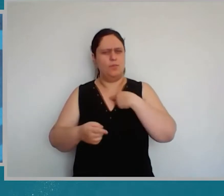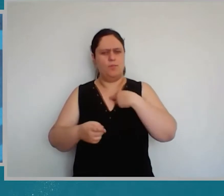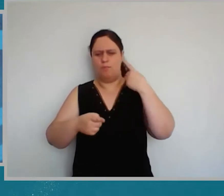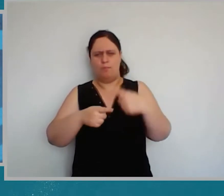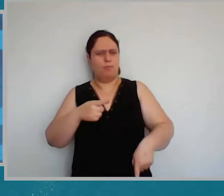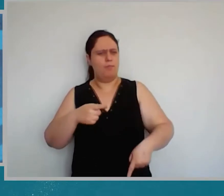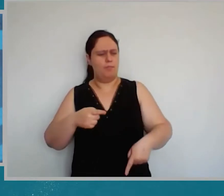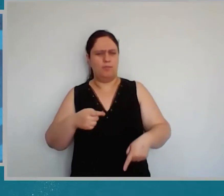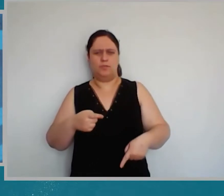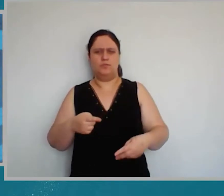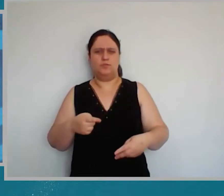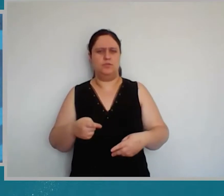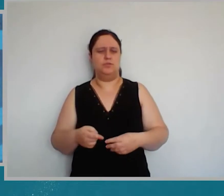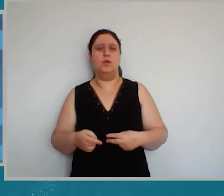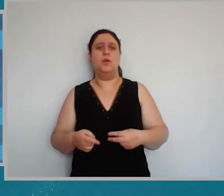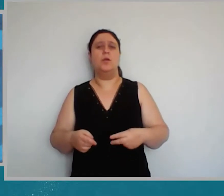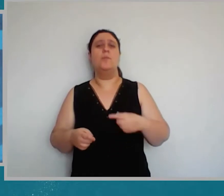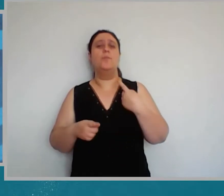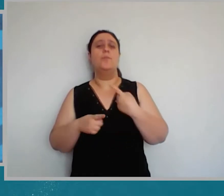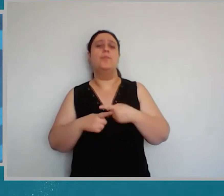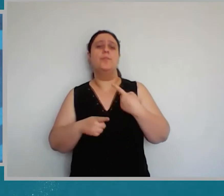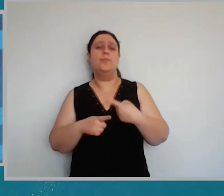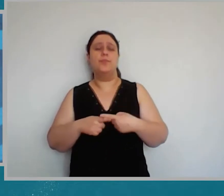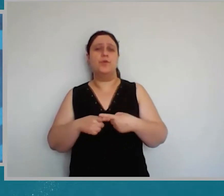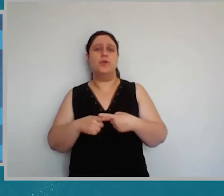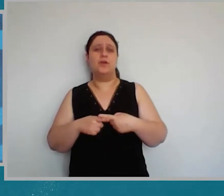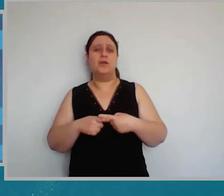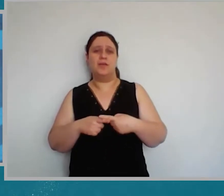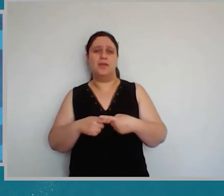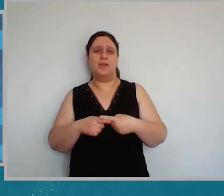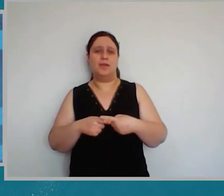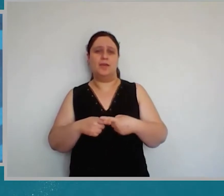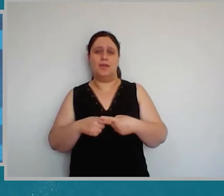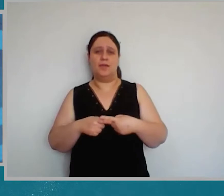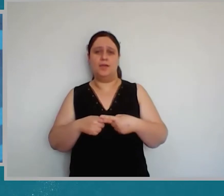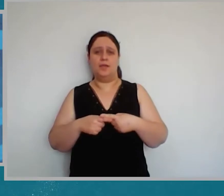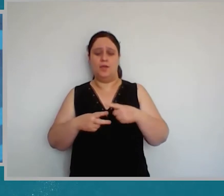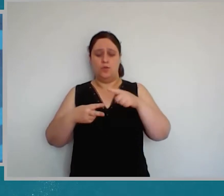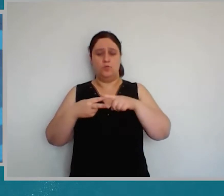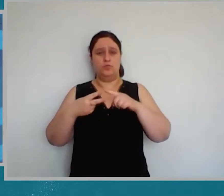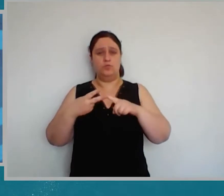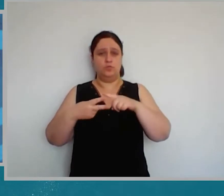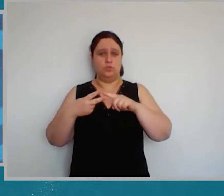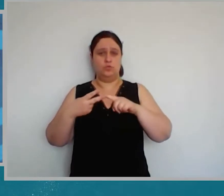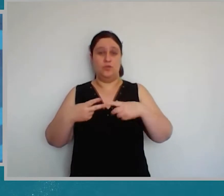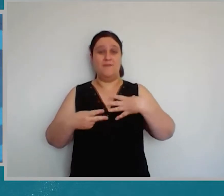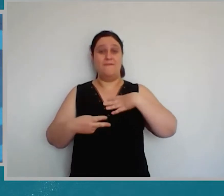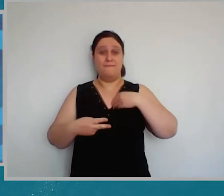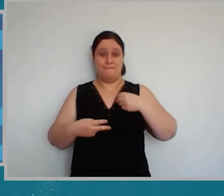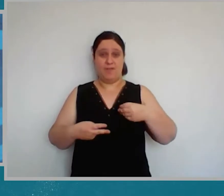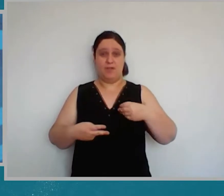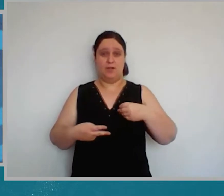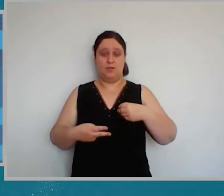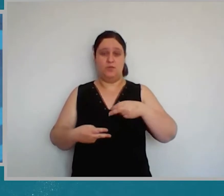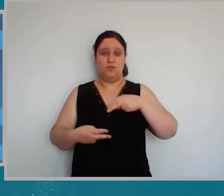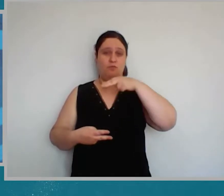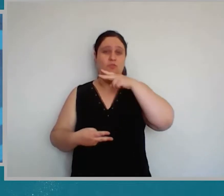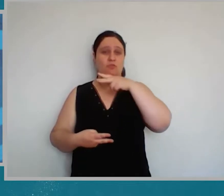eternamente, por causa dessa condição anormal, né? E por